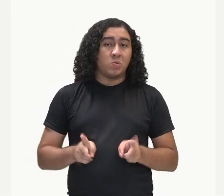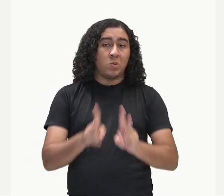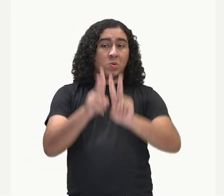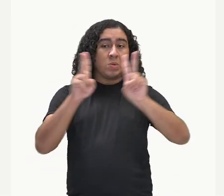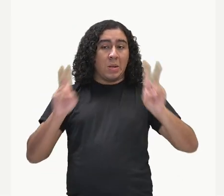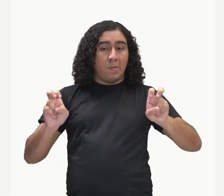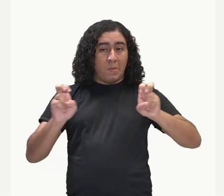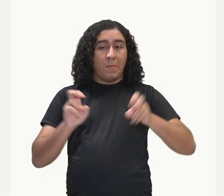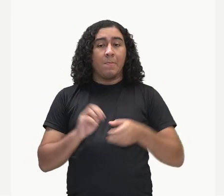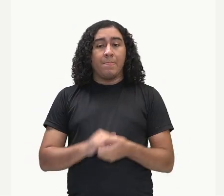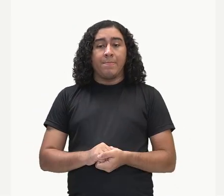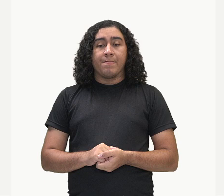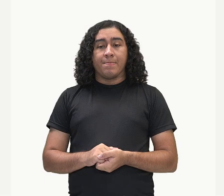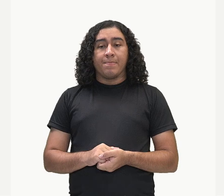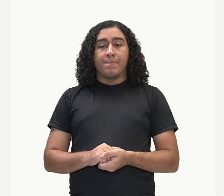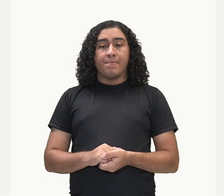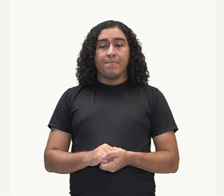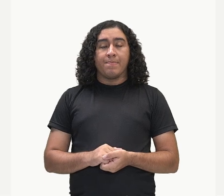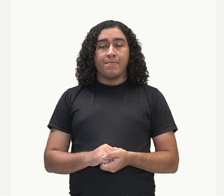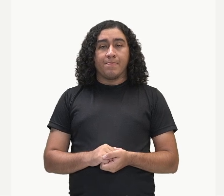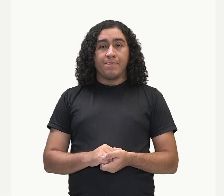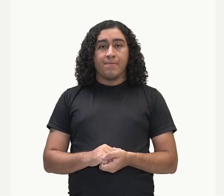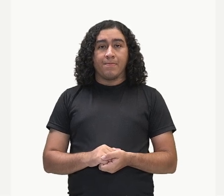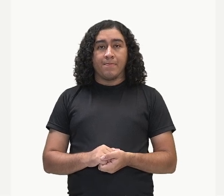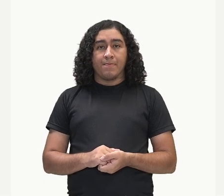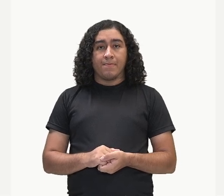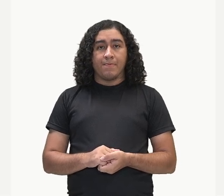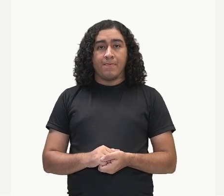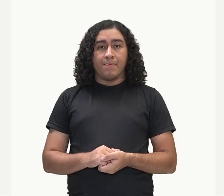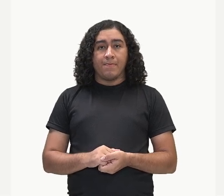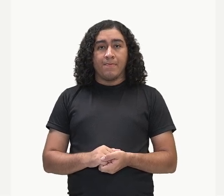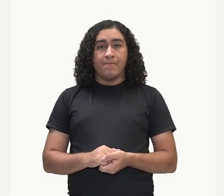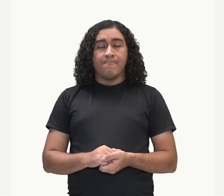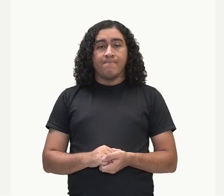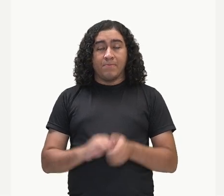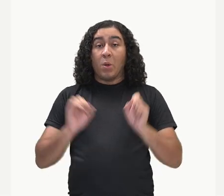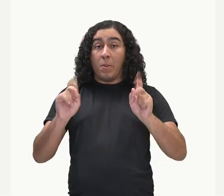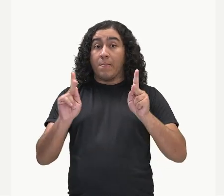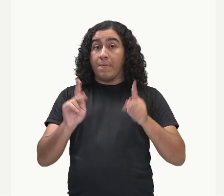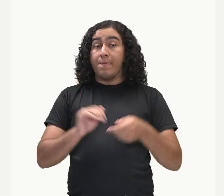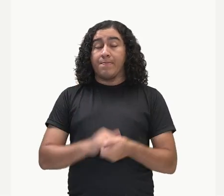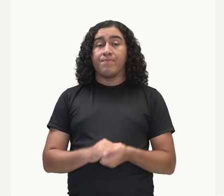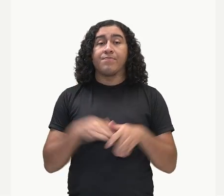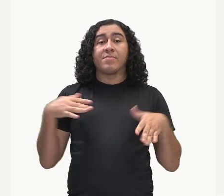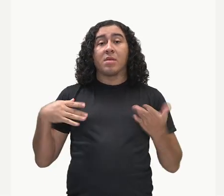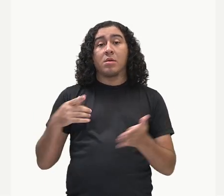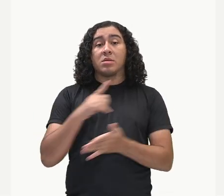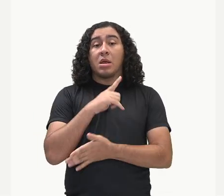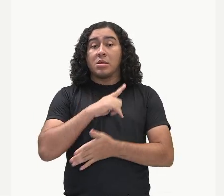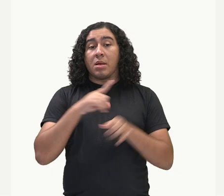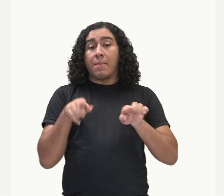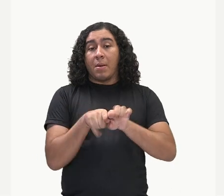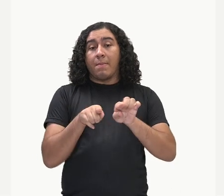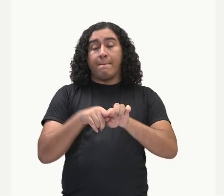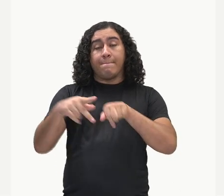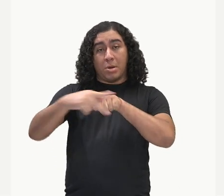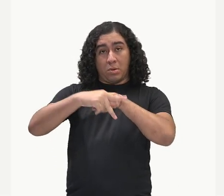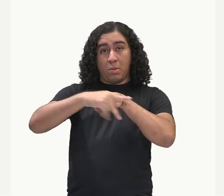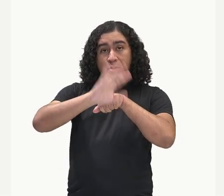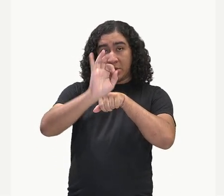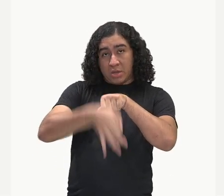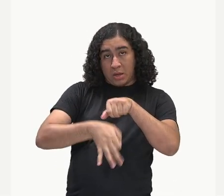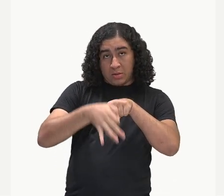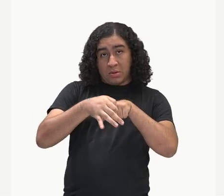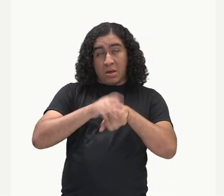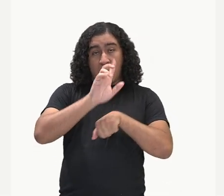desse tipo de pronome, dessa classificação de pronome, tá certo? Então, tenho o pronome, né, que é